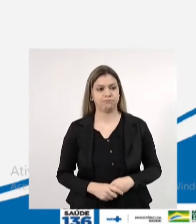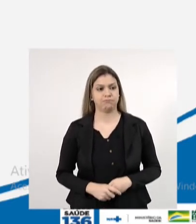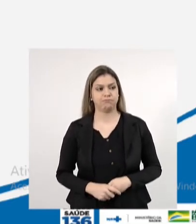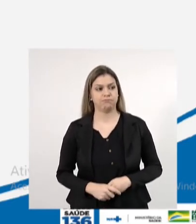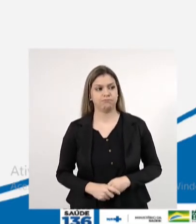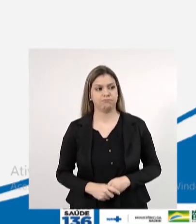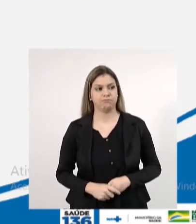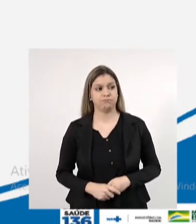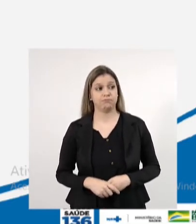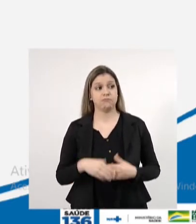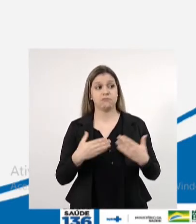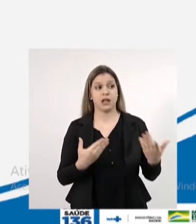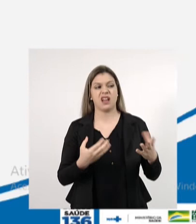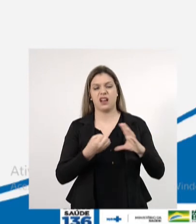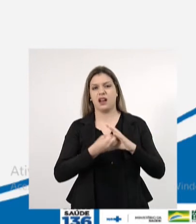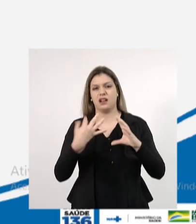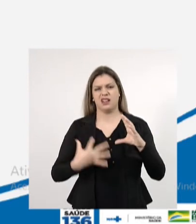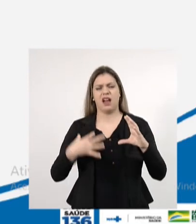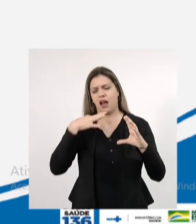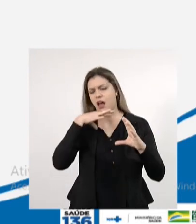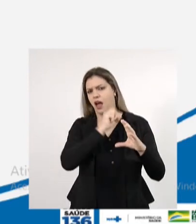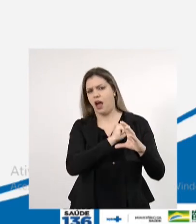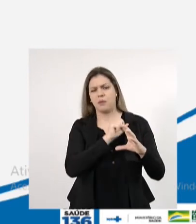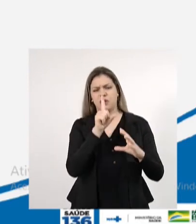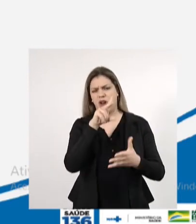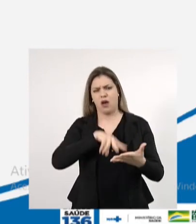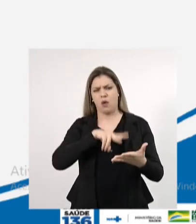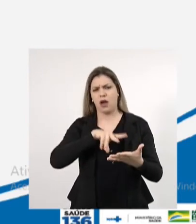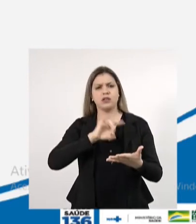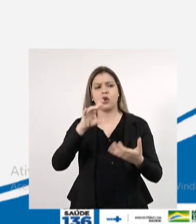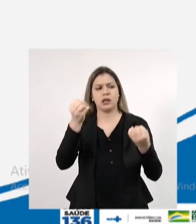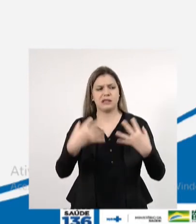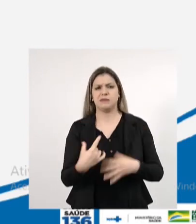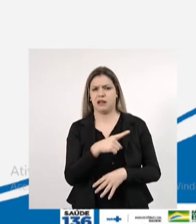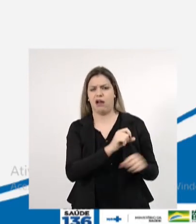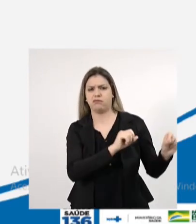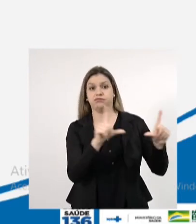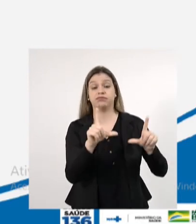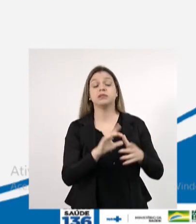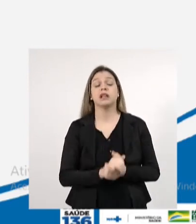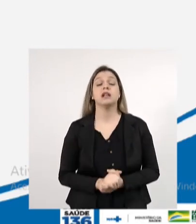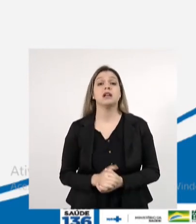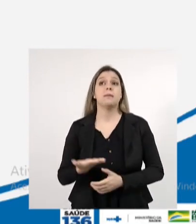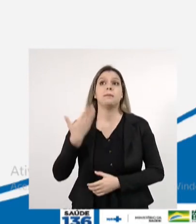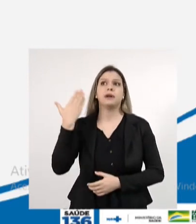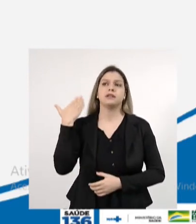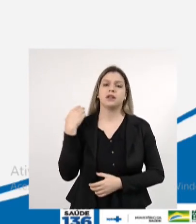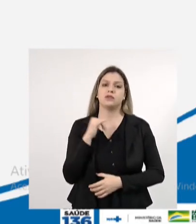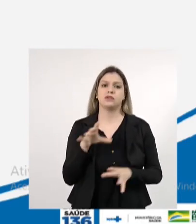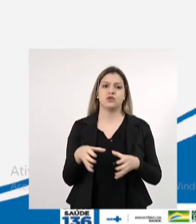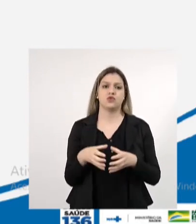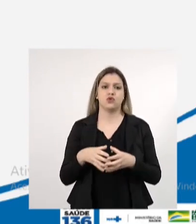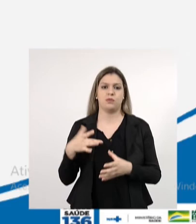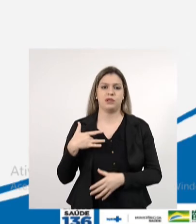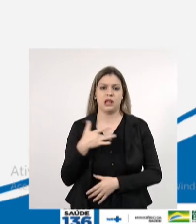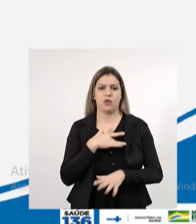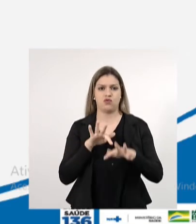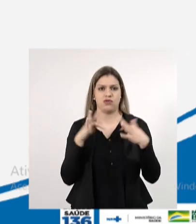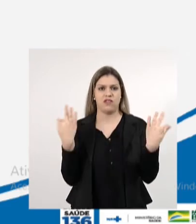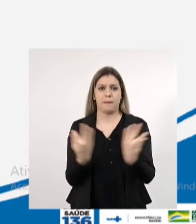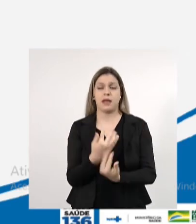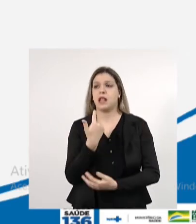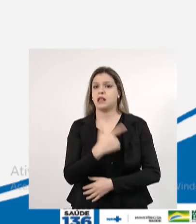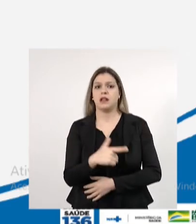Isso aqui é uma característica rápida, não vou ler, mas é só o seguinte: antigamente, se a equipe de saúde da família não tinha